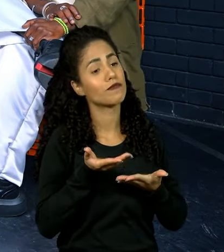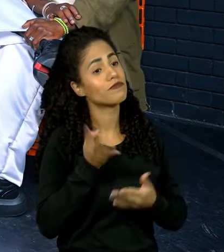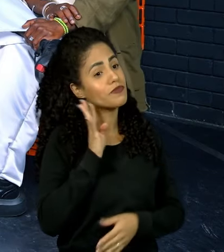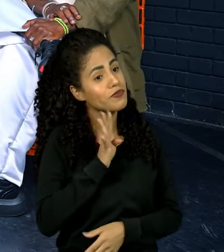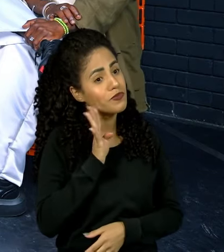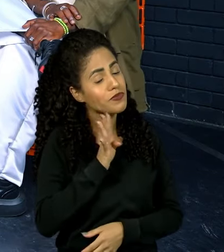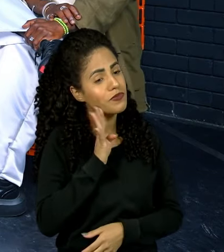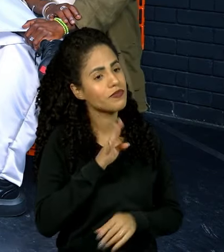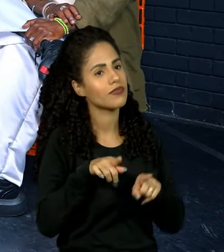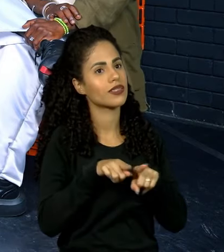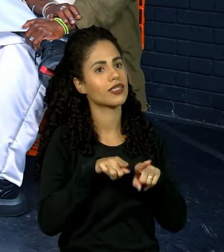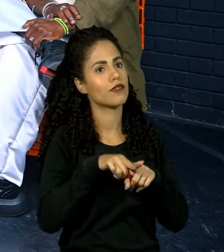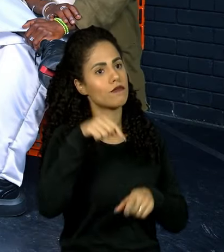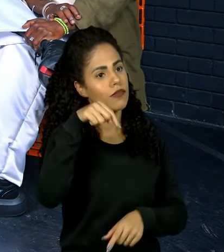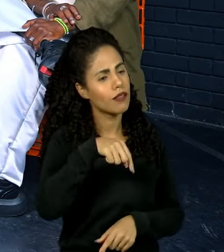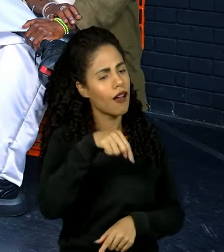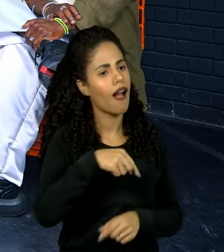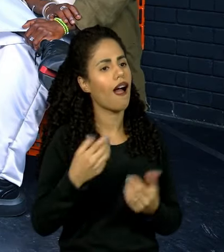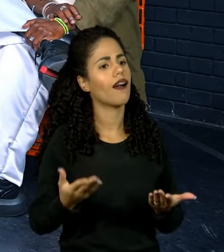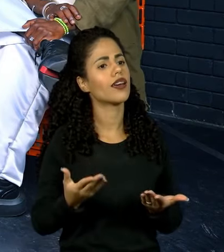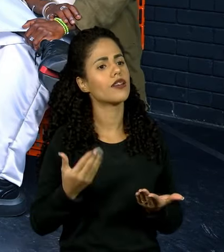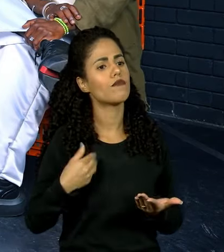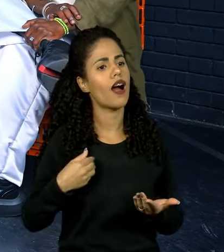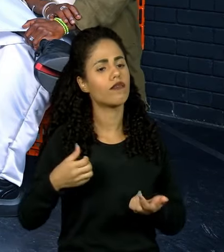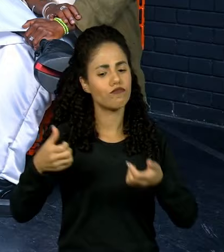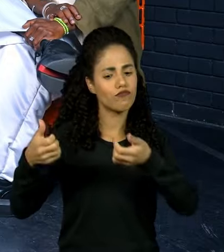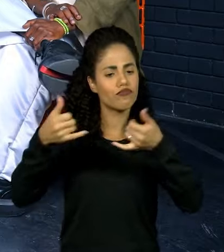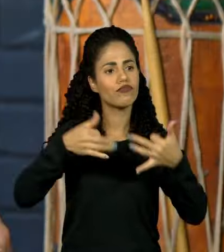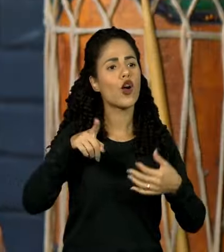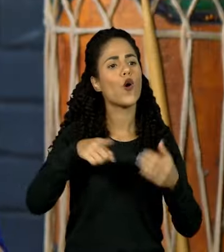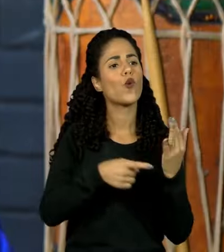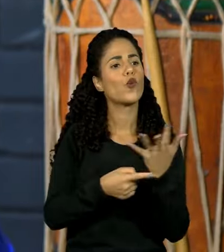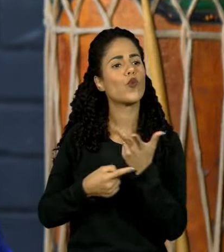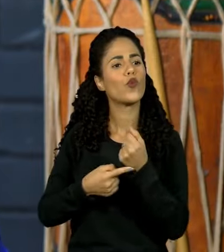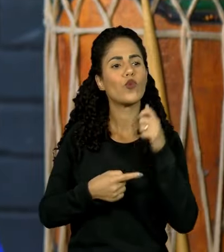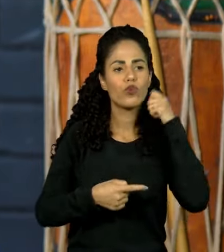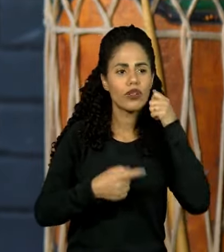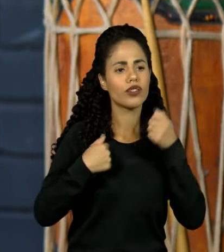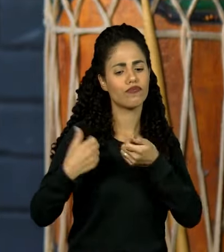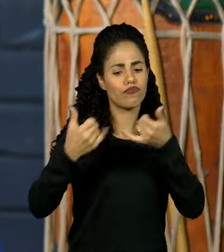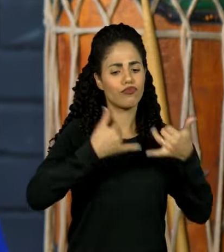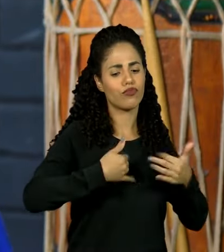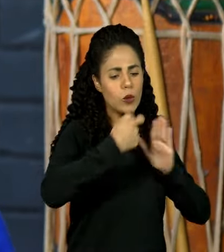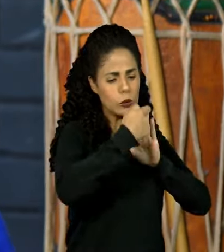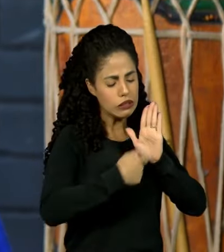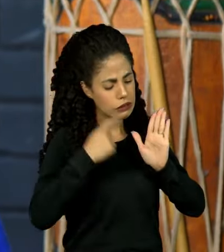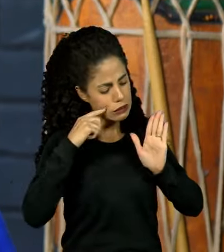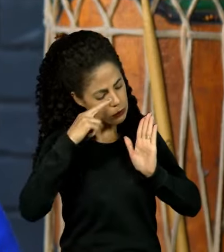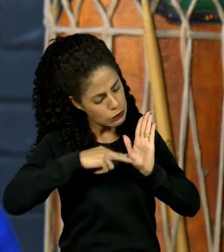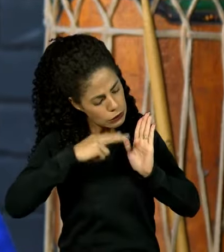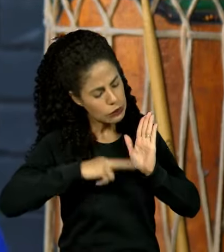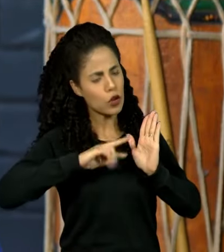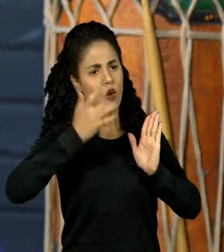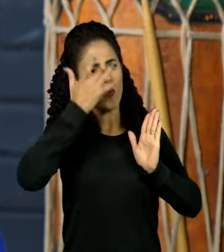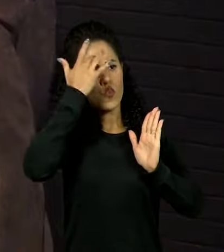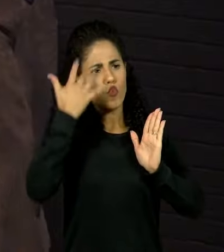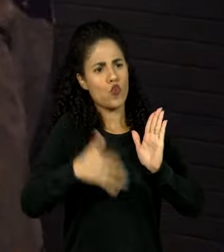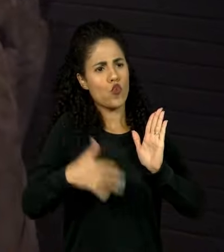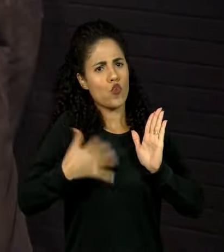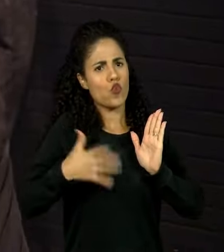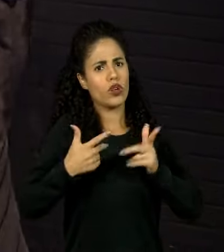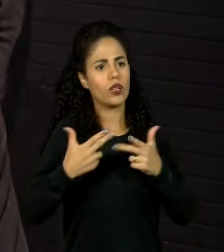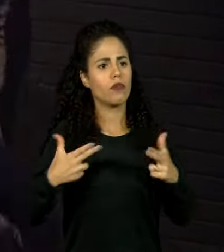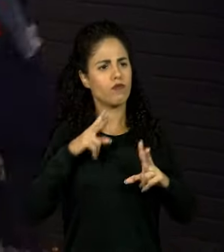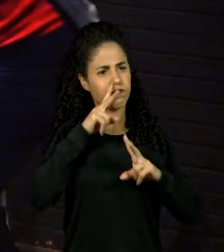legal ter escutado um pouco os artistas né o texto que marca né E esse elemento atávico